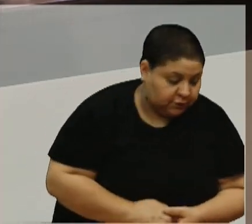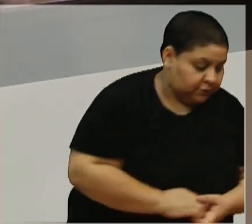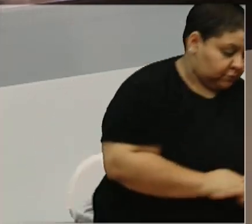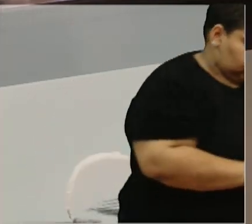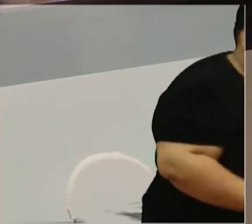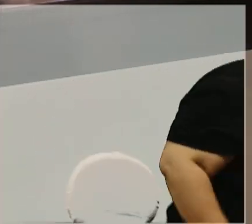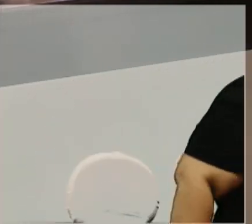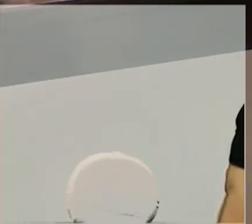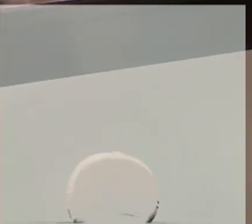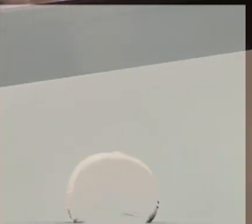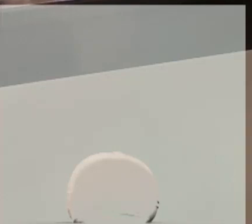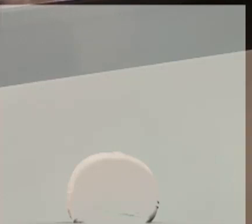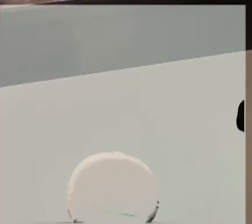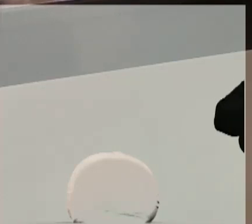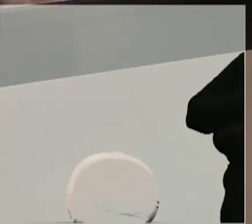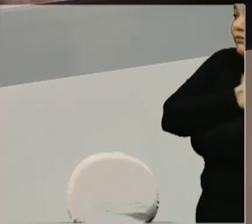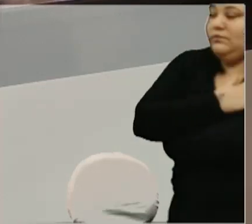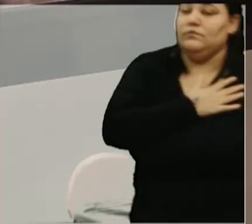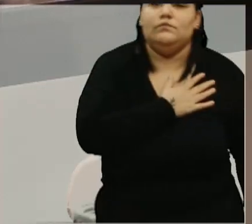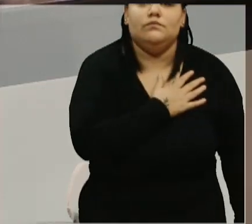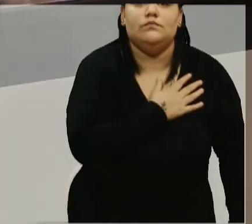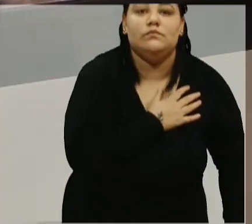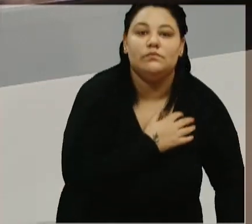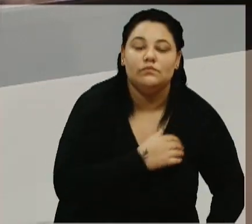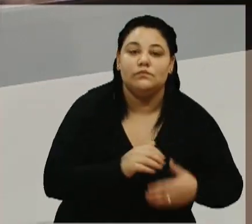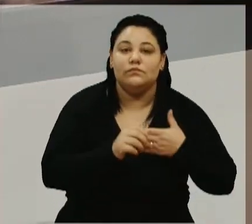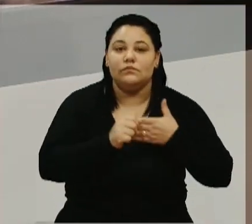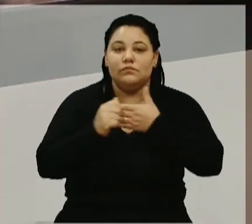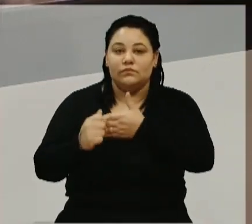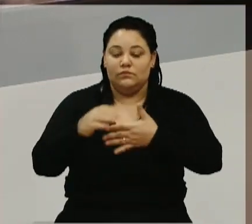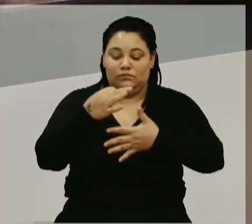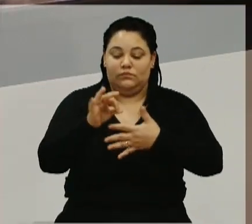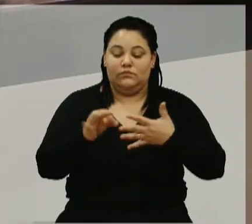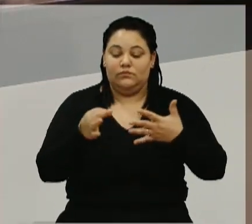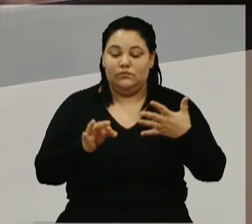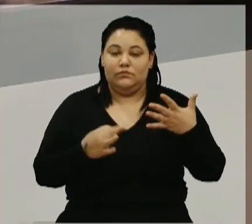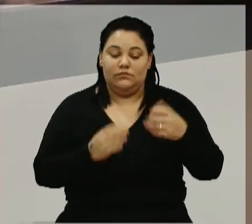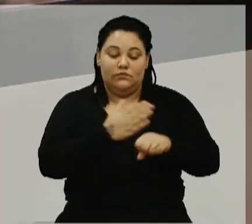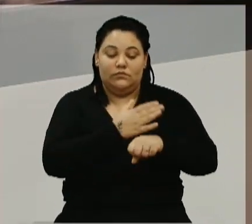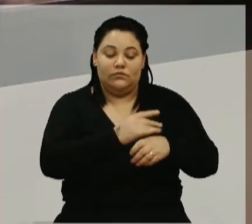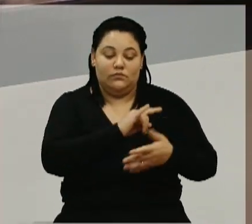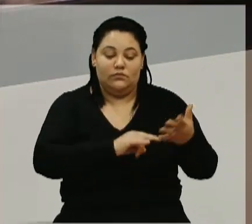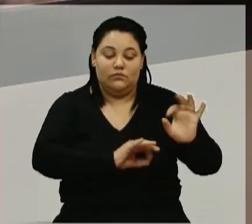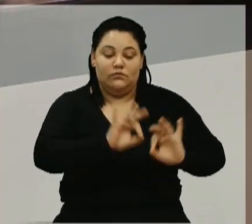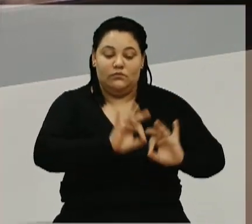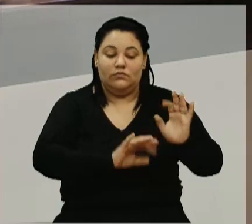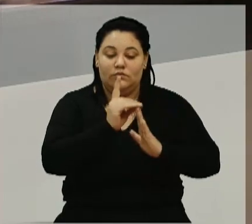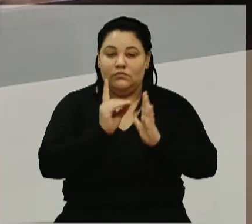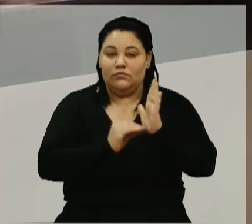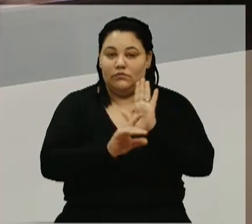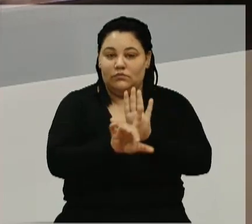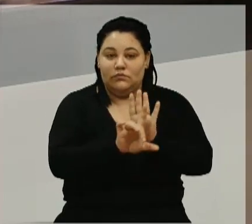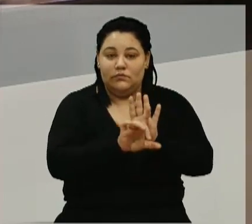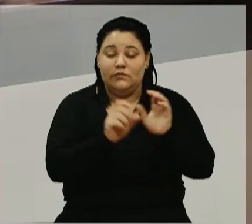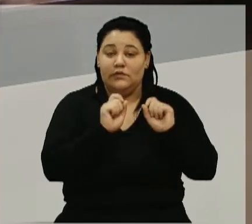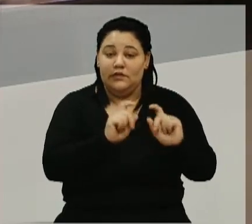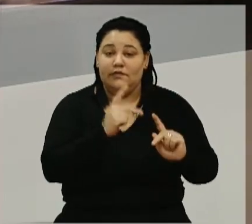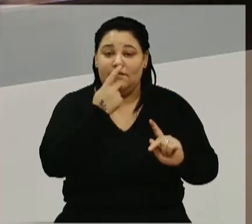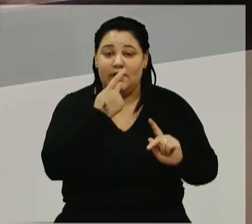Completam os requisitos necessários na iniciativa do projeto de decreto legislativo que concede